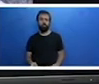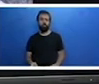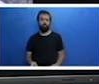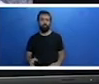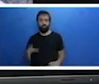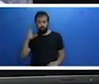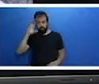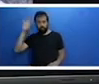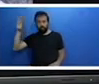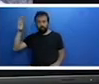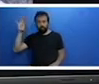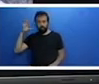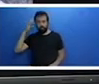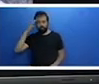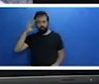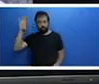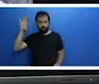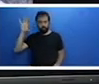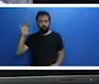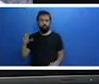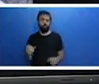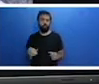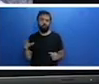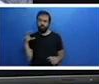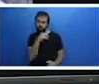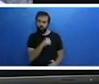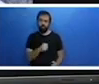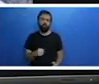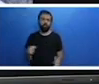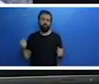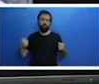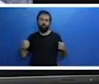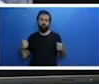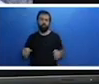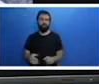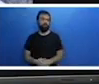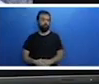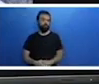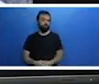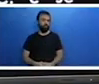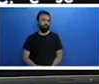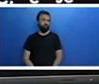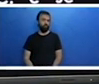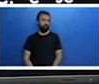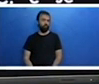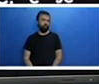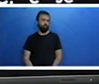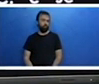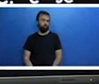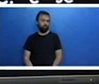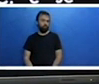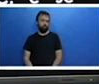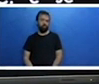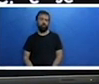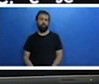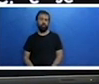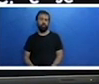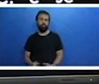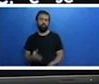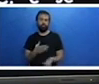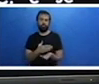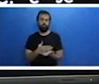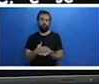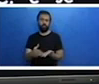decisões rápidas. E isso vai fazendo com que você tenha sempre raciocínios rápidos. Vamos ver um pouco aqui